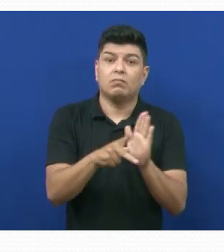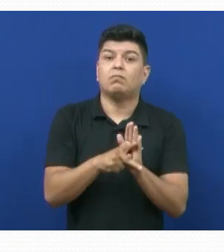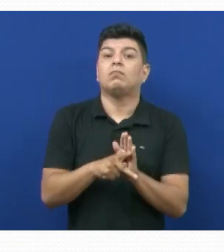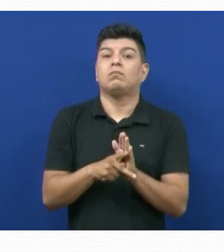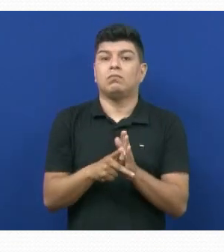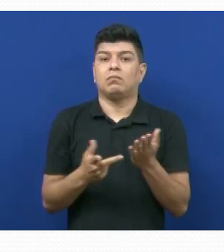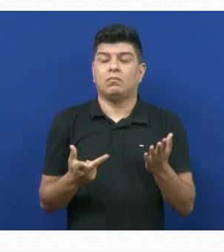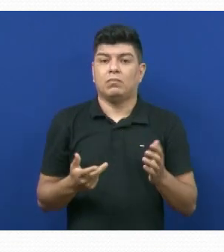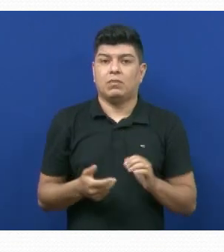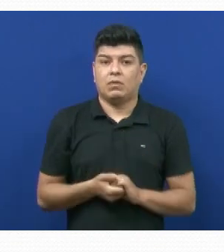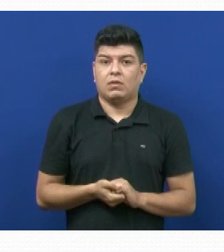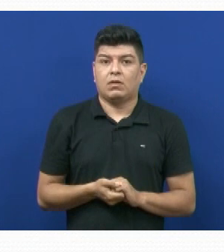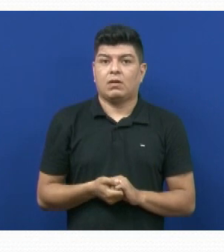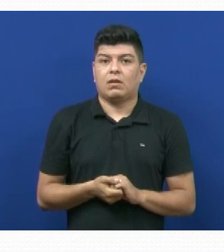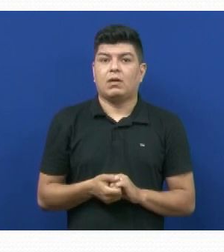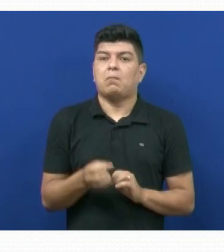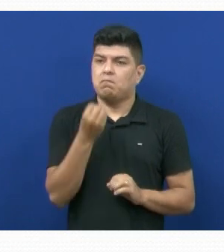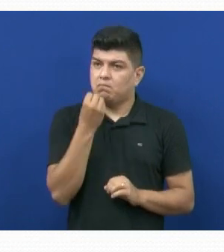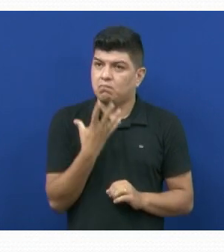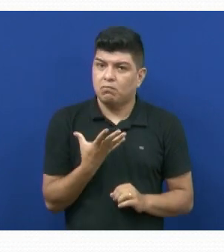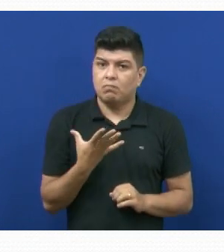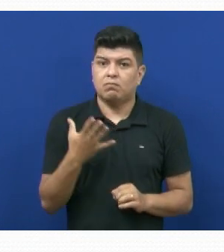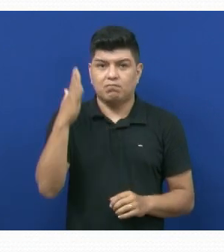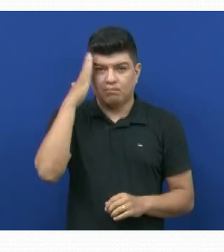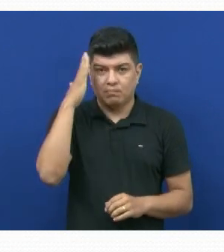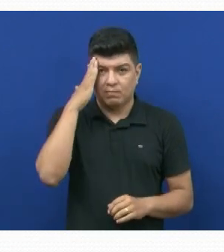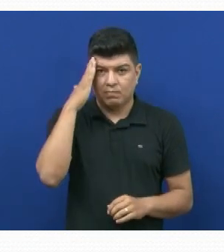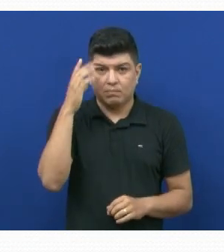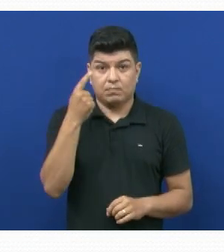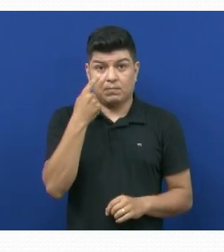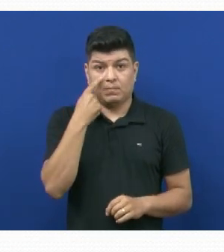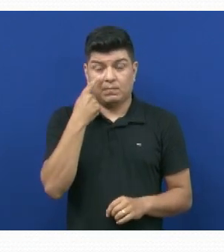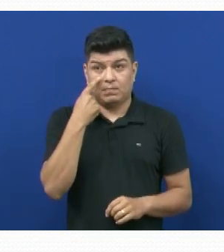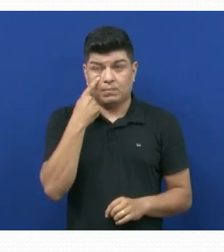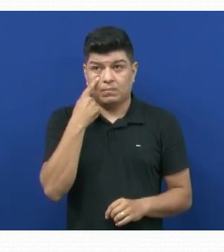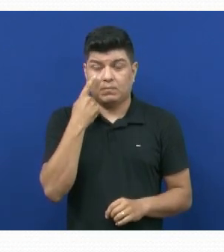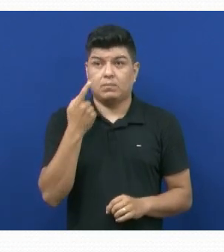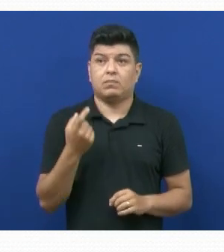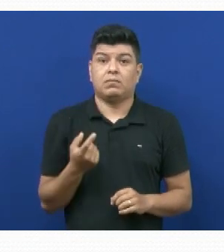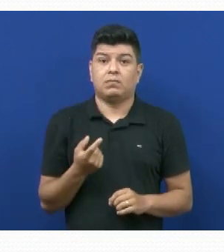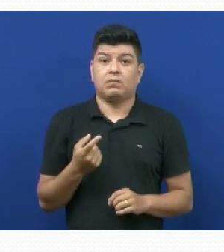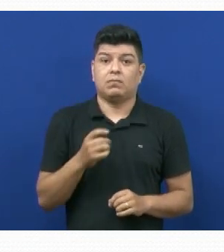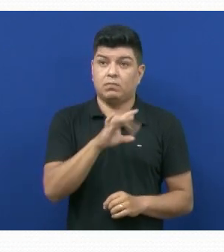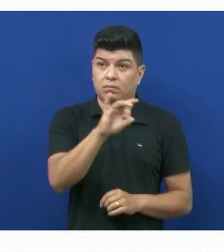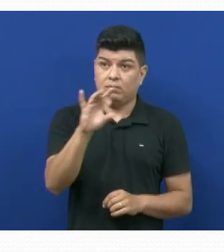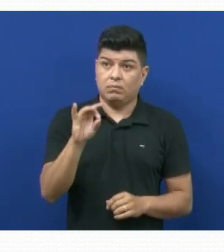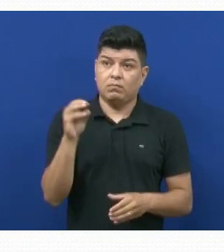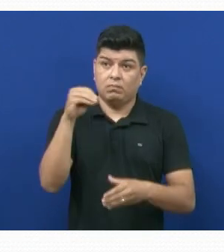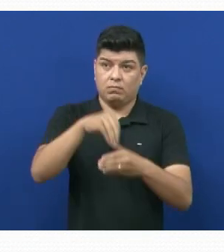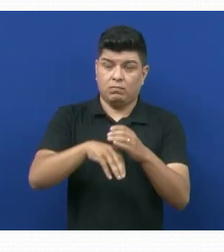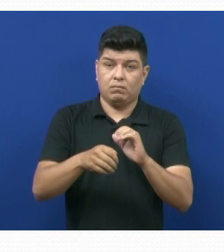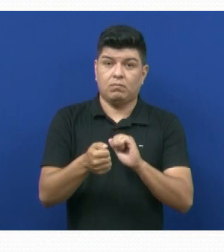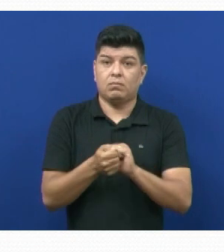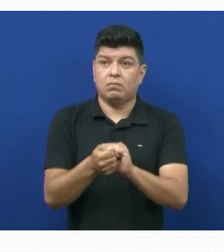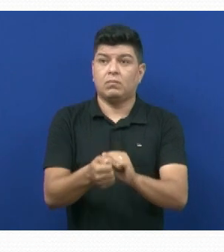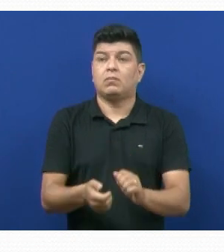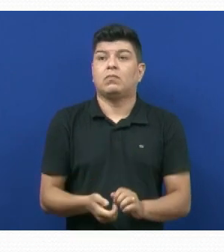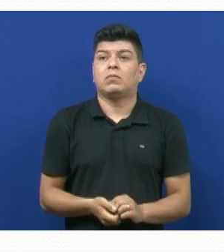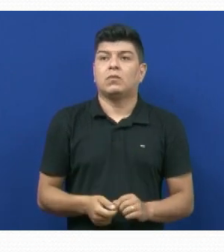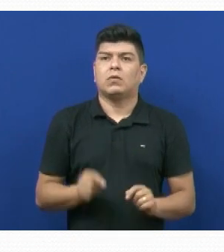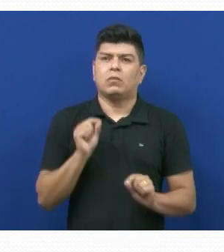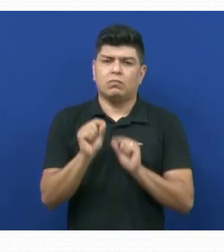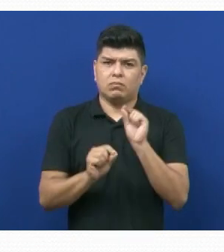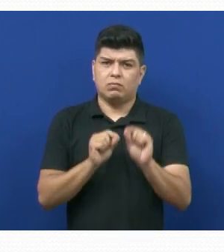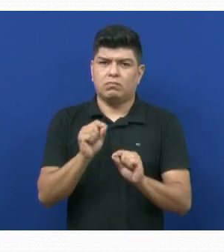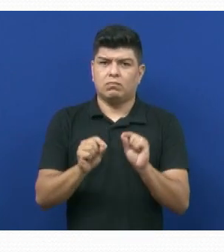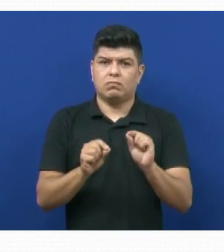dessa opinião. Então, é bem interessante que você saiba e preste atenção nos elementos que o compõem. O que determina